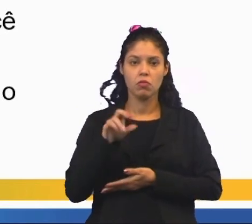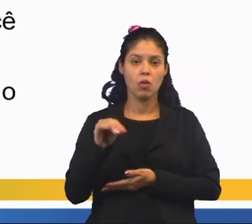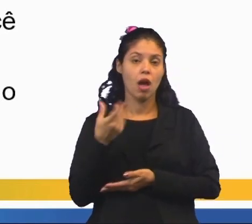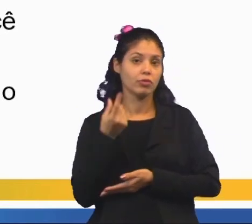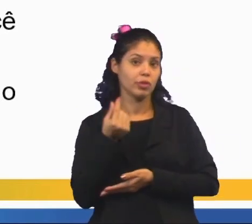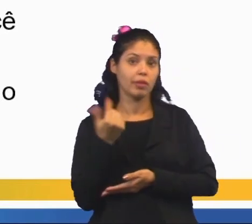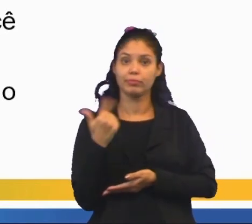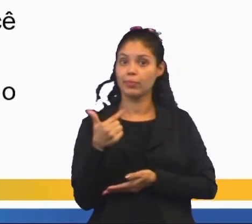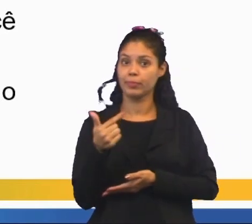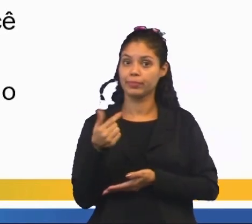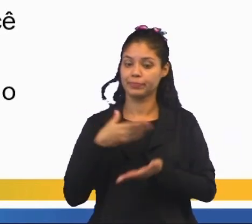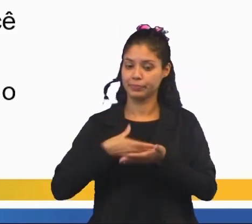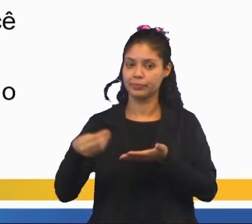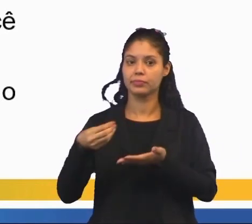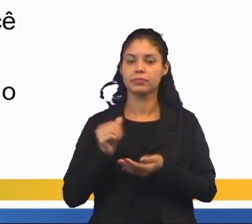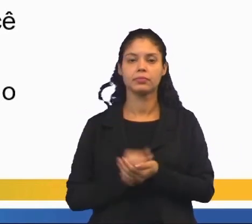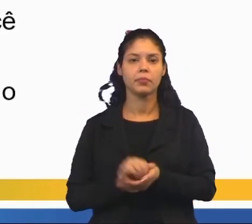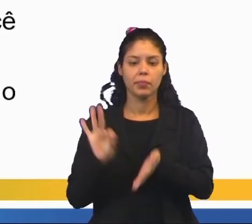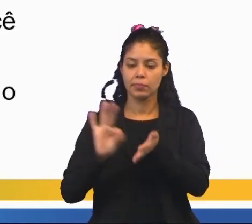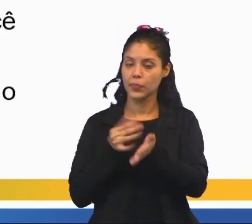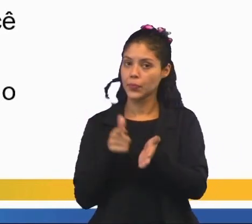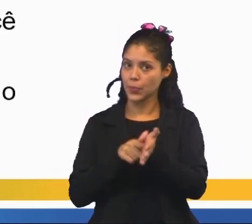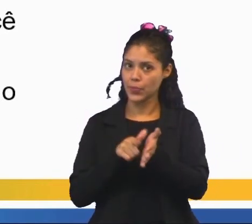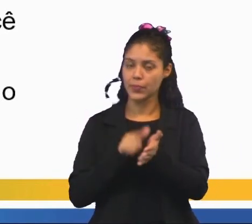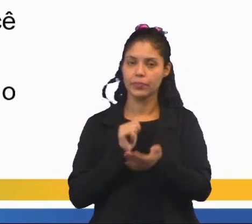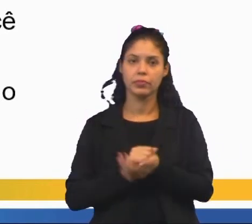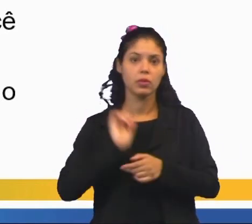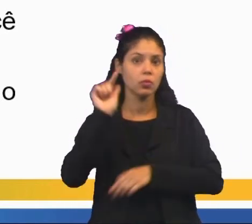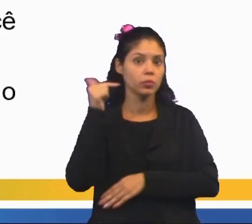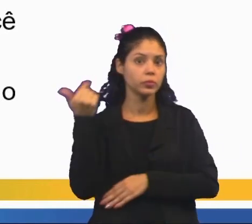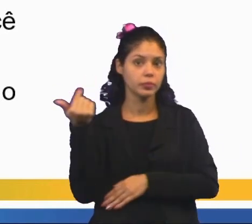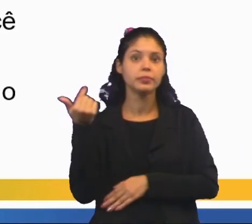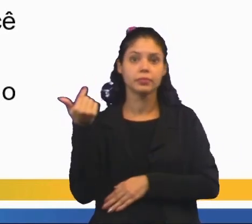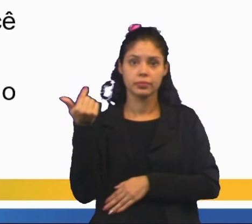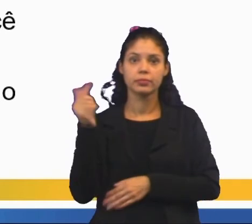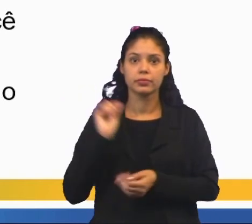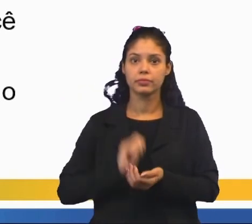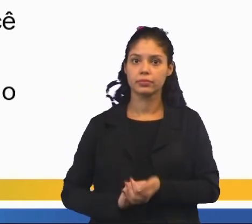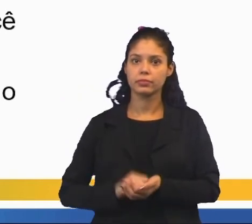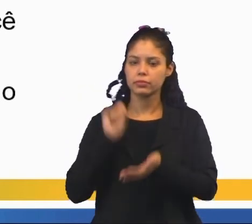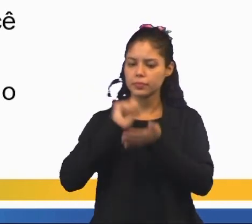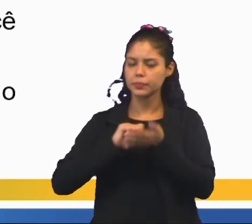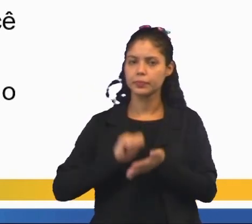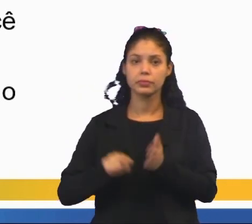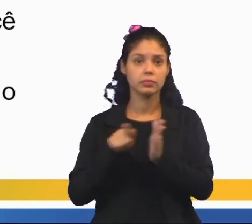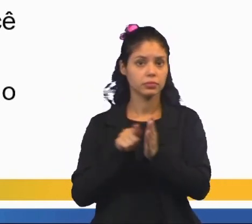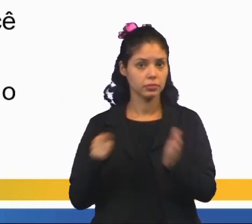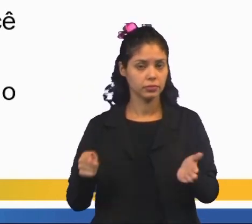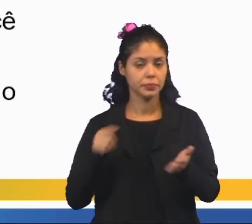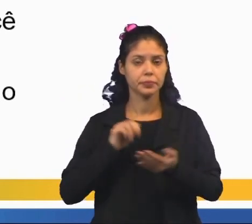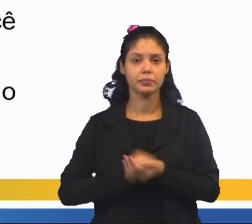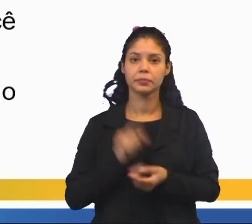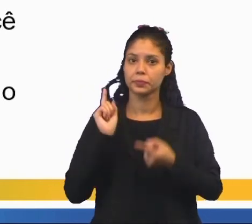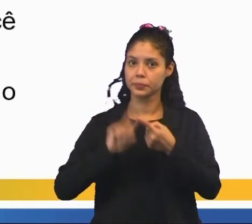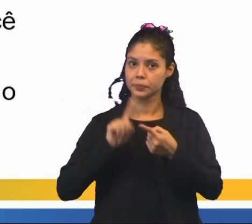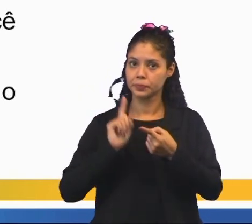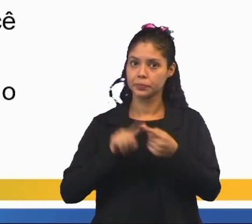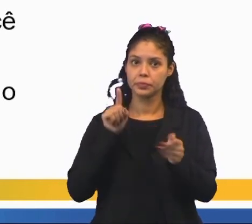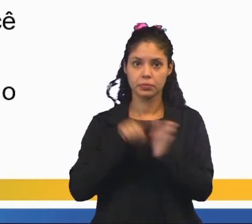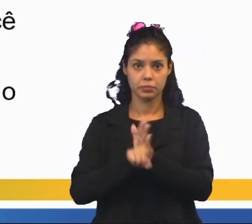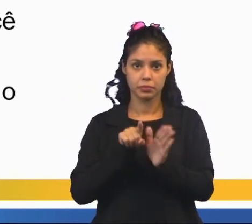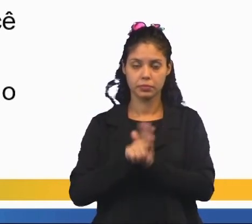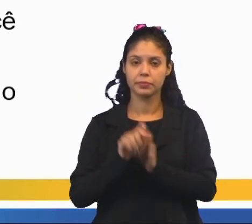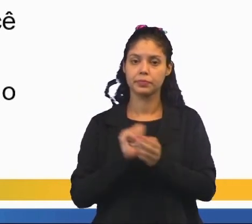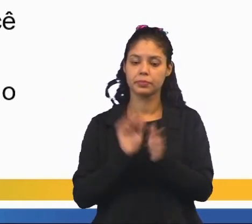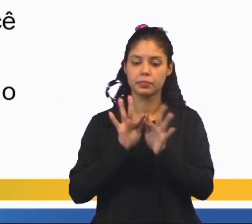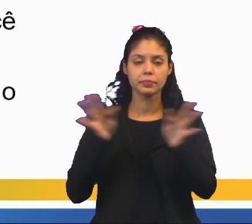tinha dinheiro para sacar. Ele assinou um papel. E o outro, ele foi assinante de um jornal. Então, na